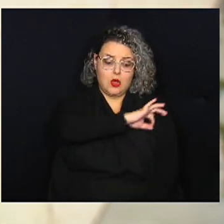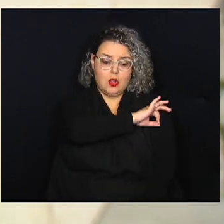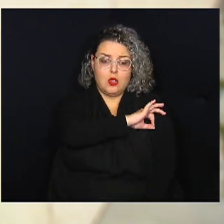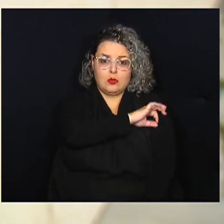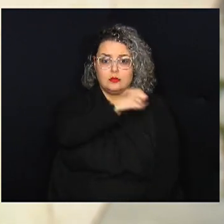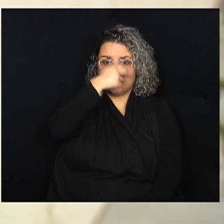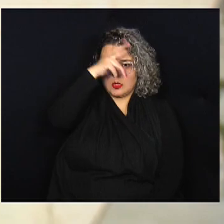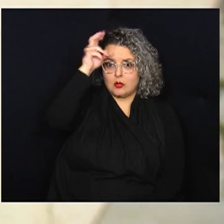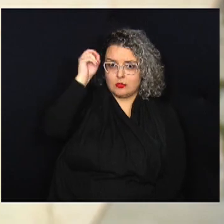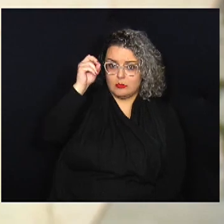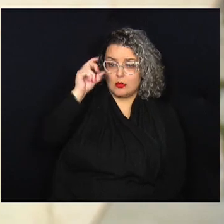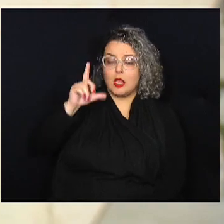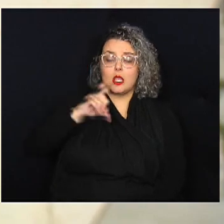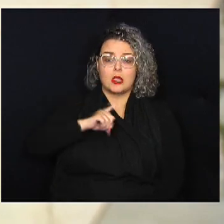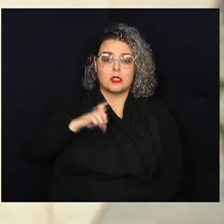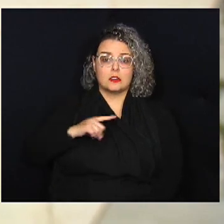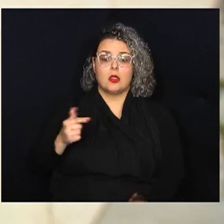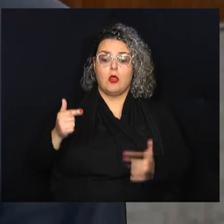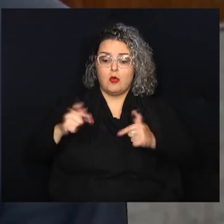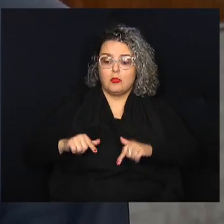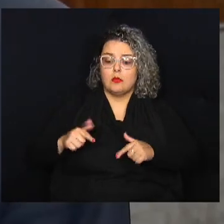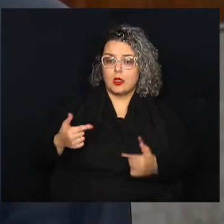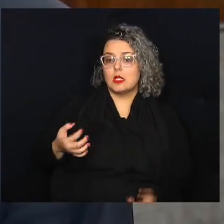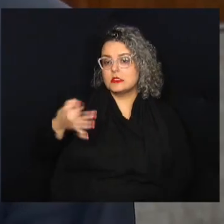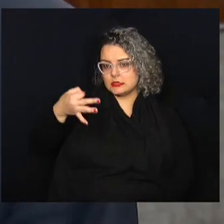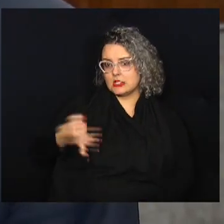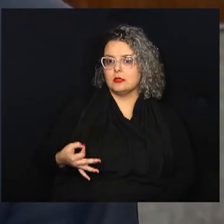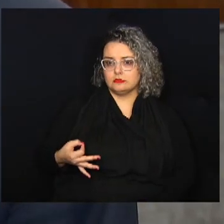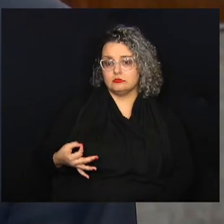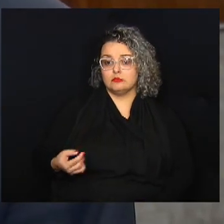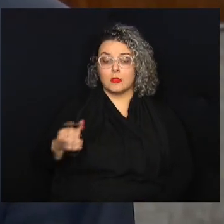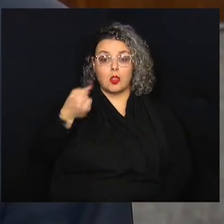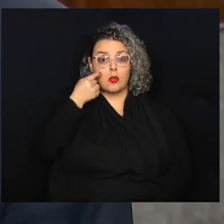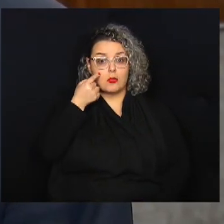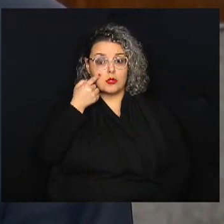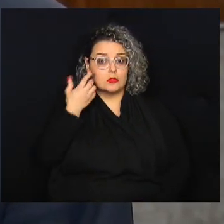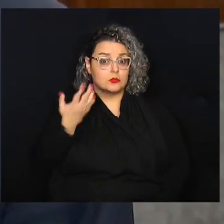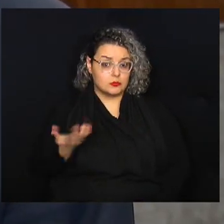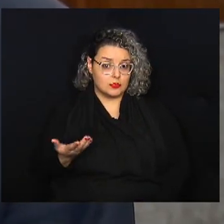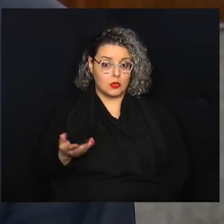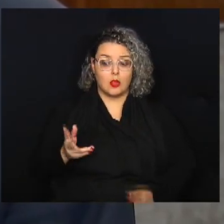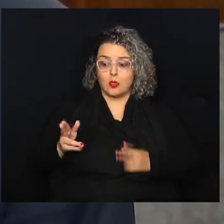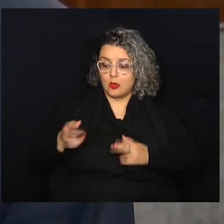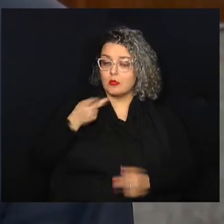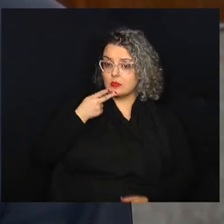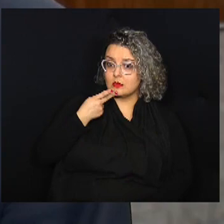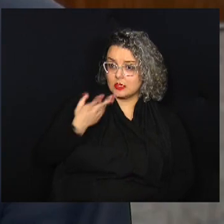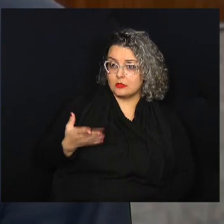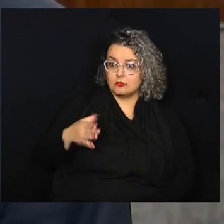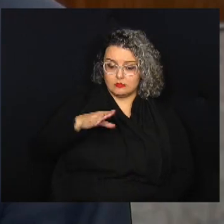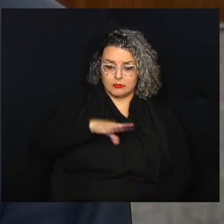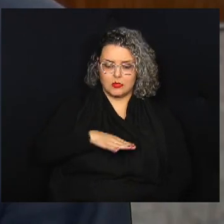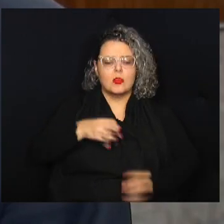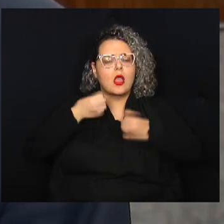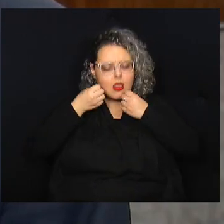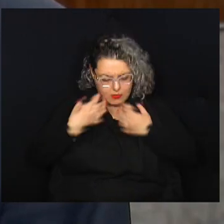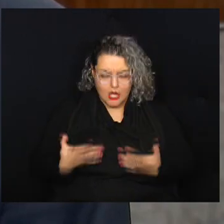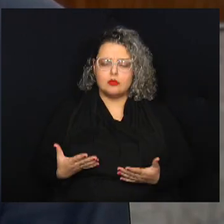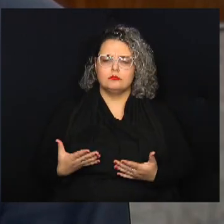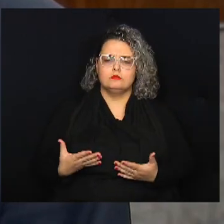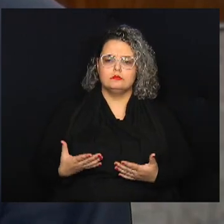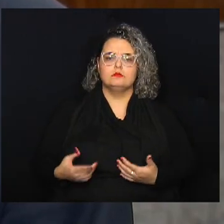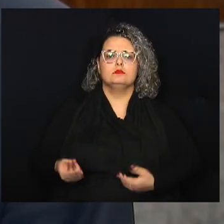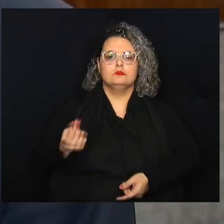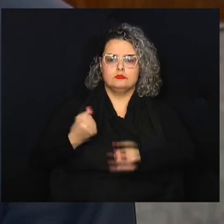para que o evento tenha um local próprio. Eu viso assim, como foi citado aqui, para a cidade é bom. Trará renda